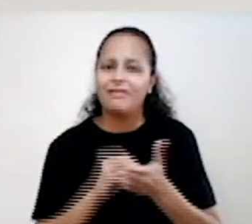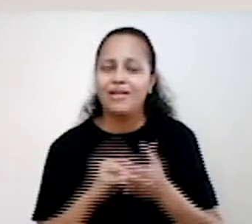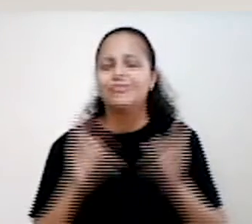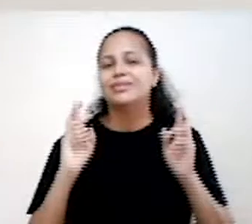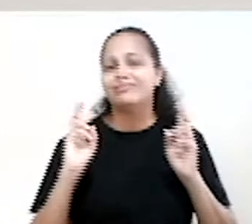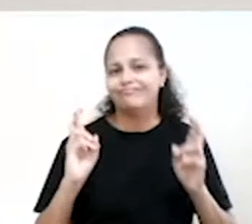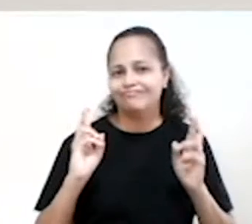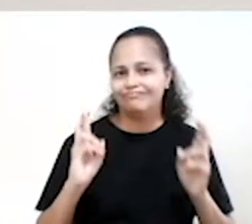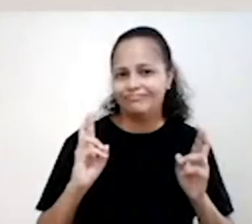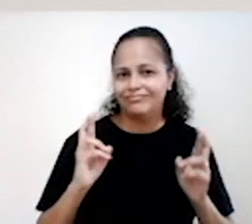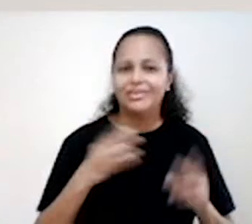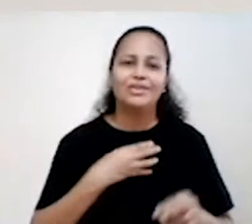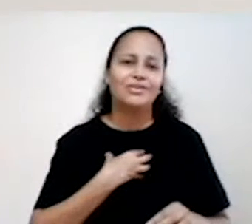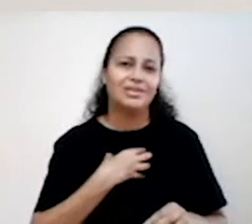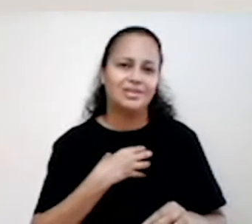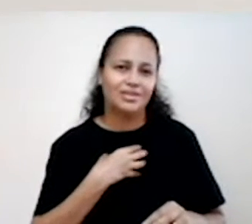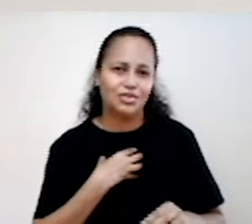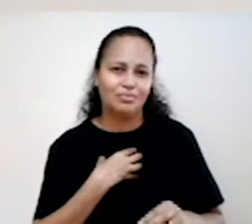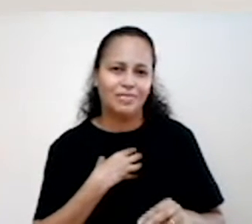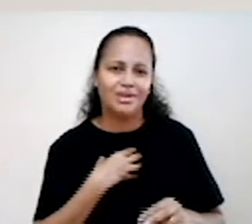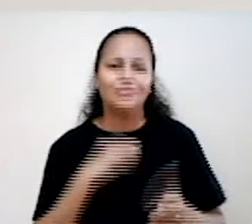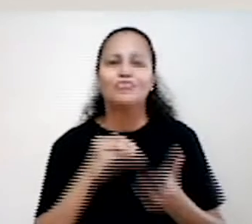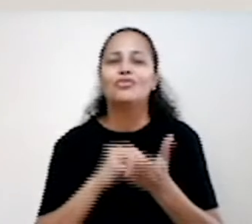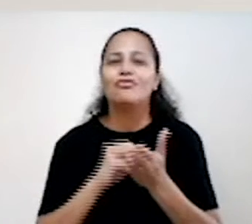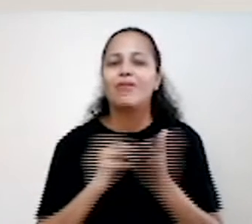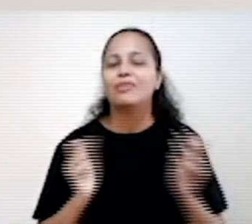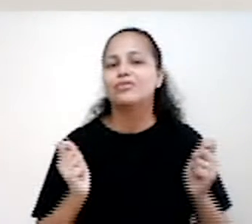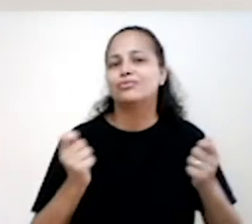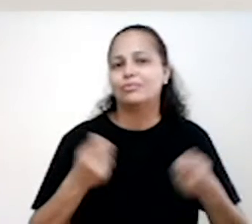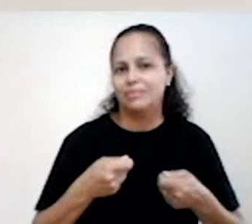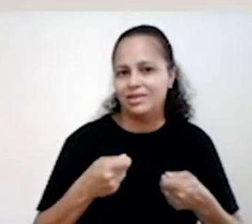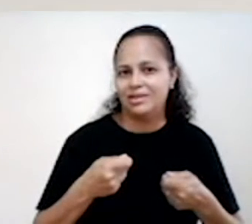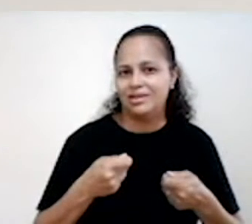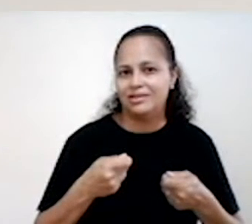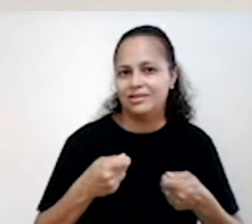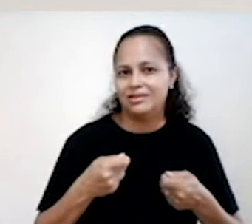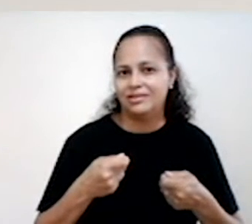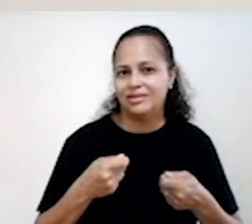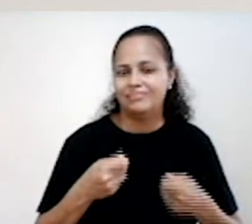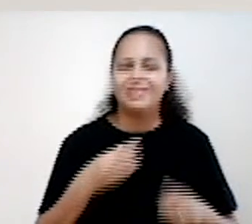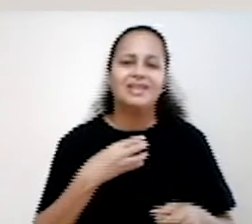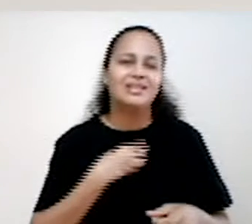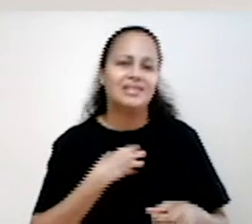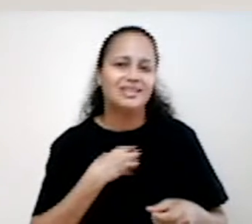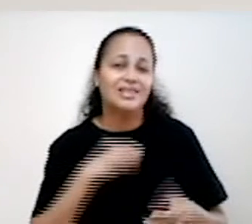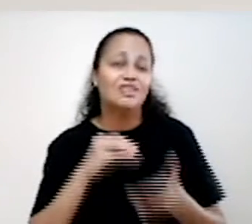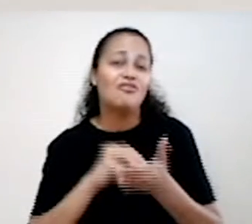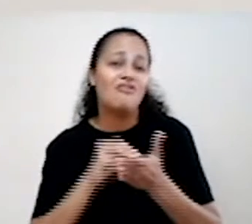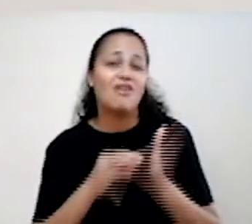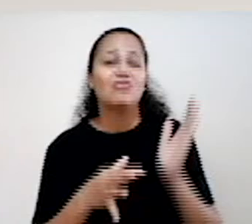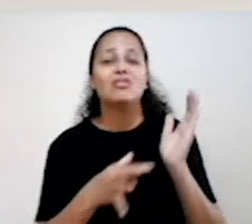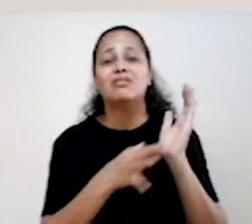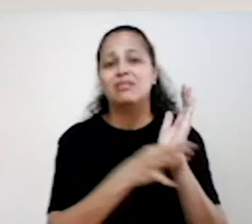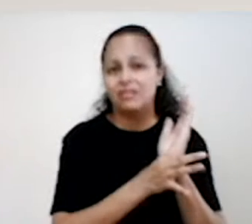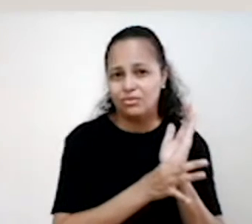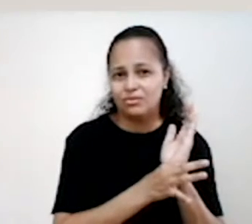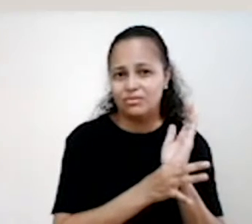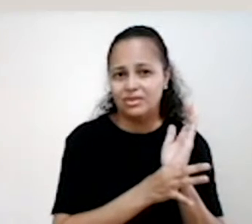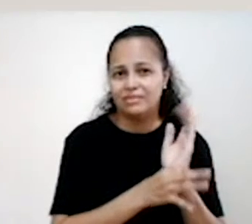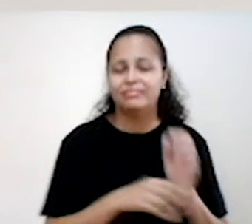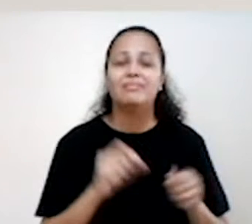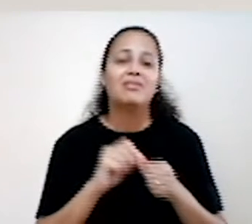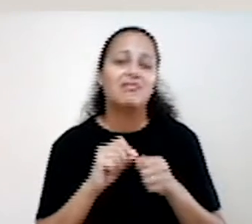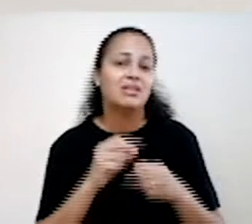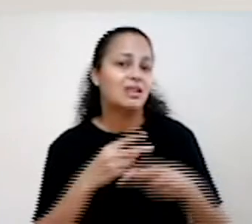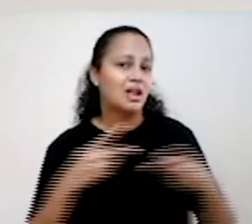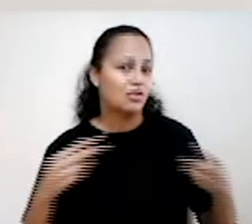de derrota e o sentimento de incompetência. Na síndrome de burnout, a pessoa se sente fracassada e insegura por não conseguir fazer as